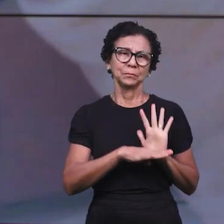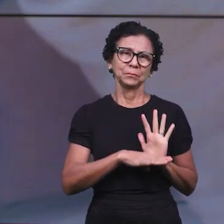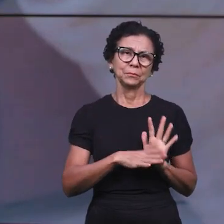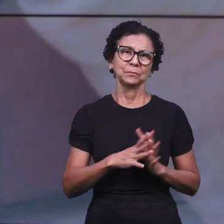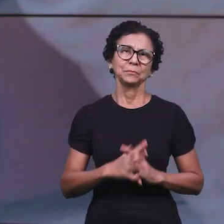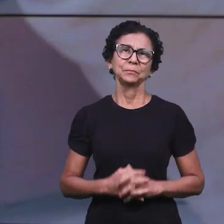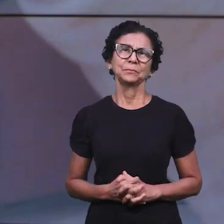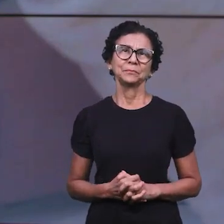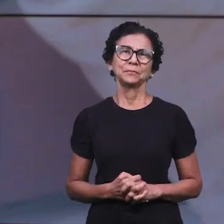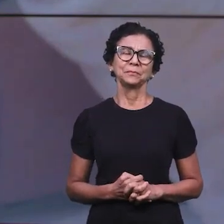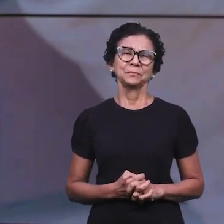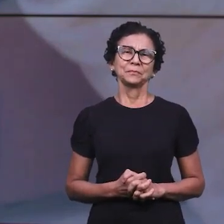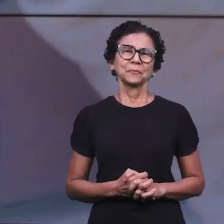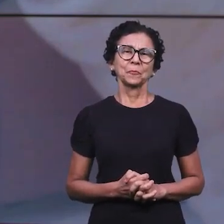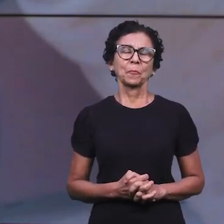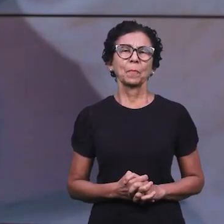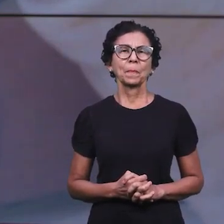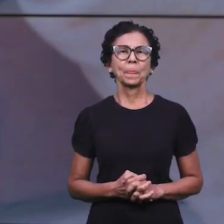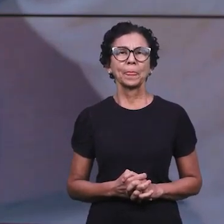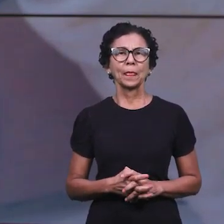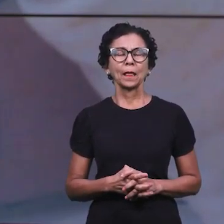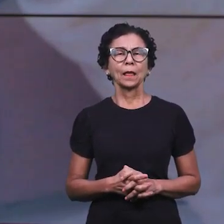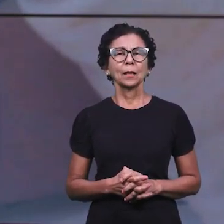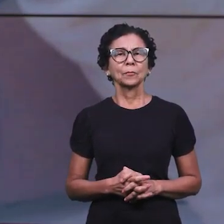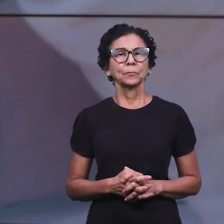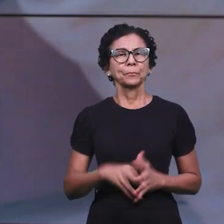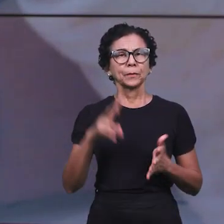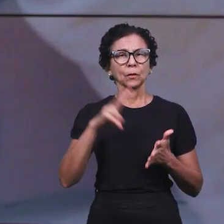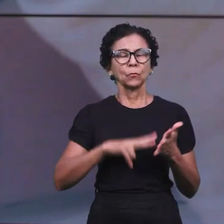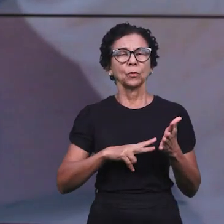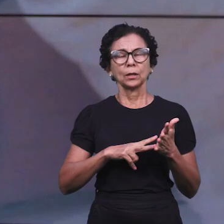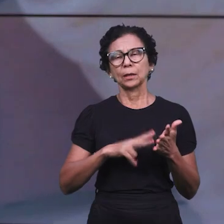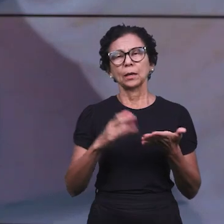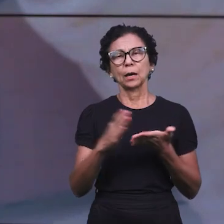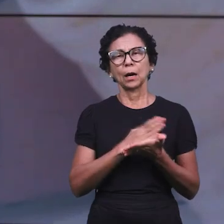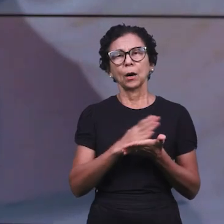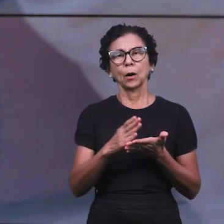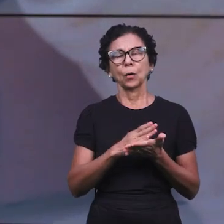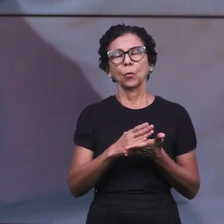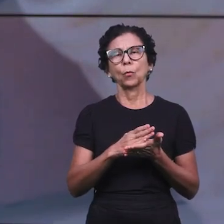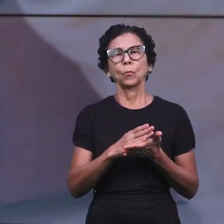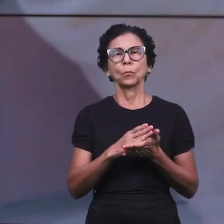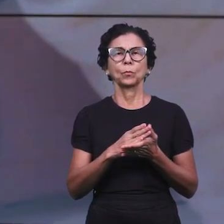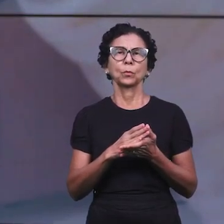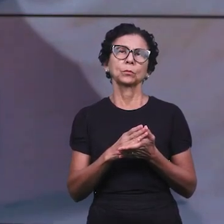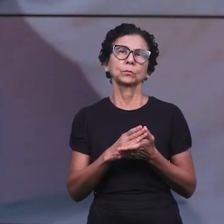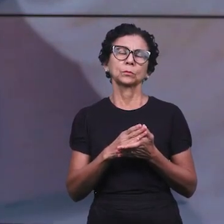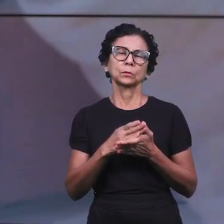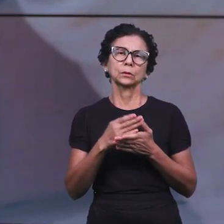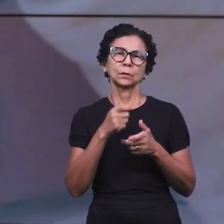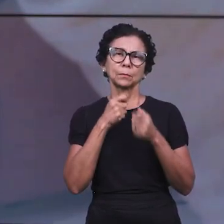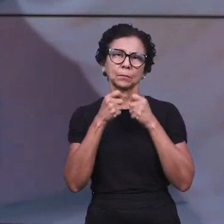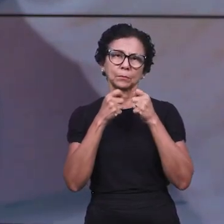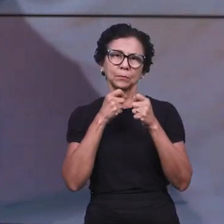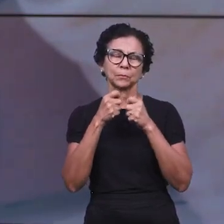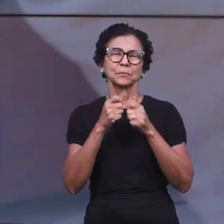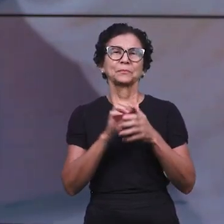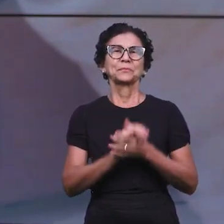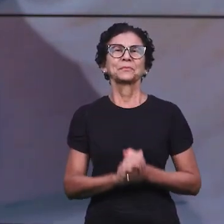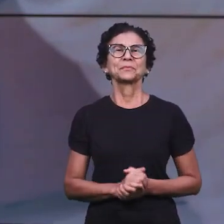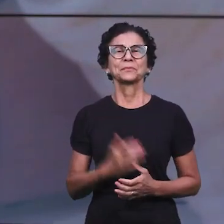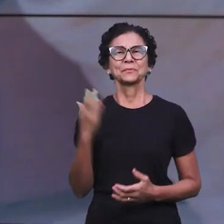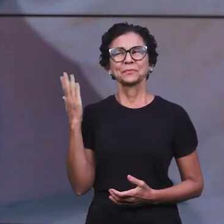eu quero ler aqui, basicamente, alguns depoimentos que nós recebemos dos nossos irmãos em relação aos nossos primeiros programas. Vamos ver aqui comigo,